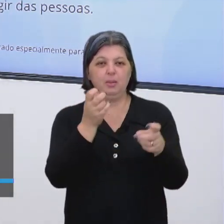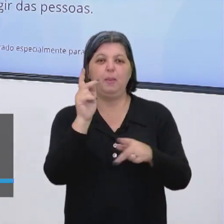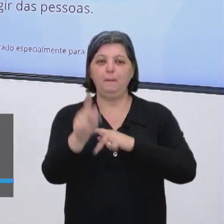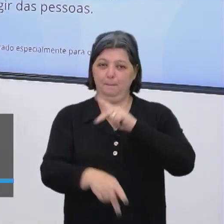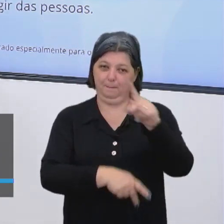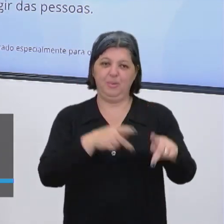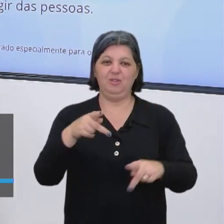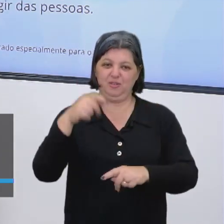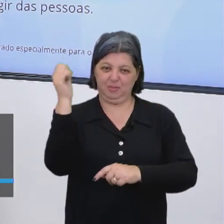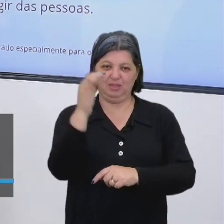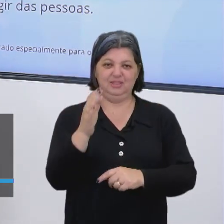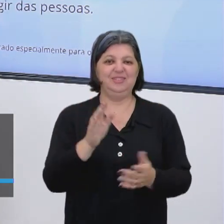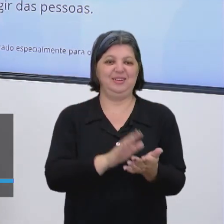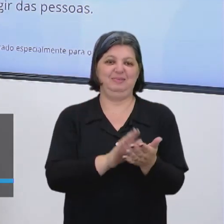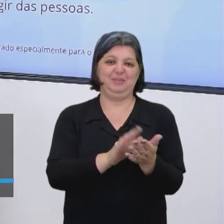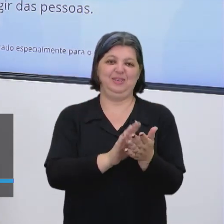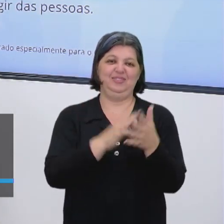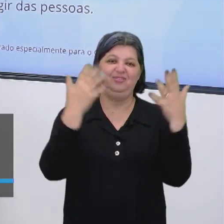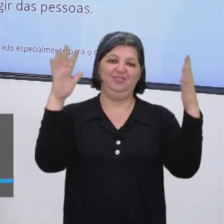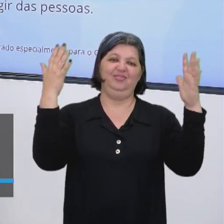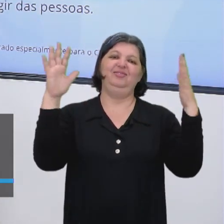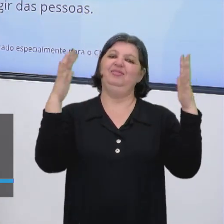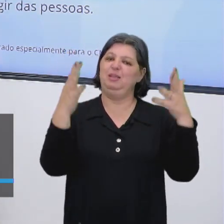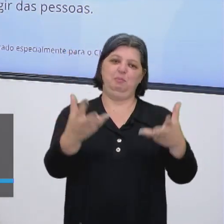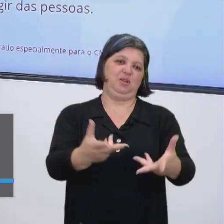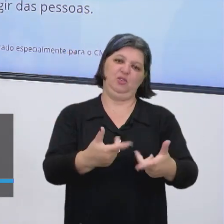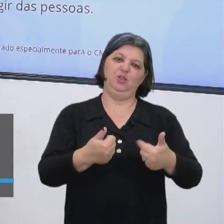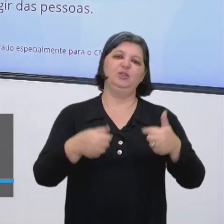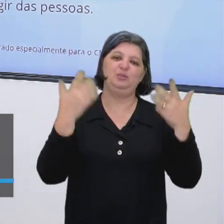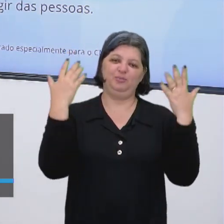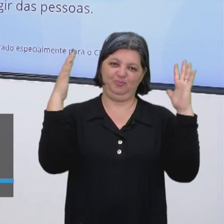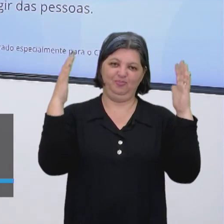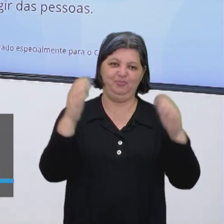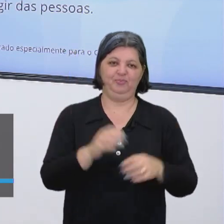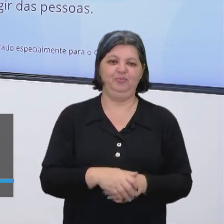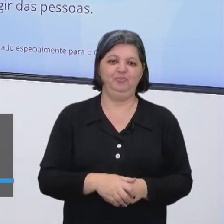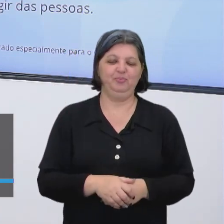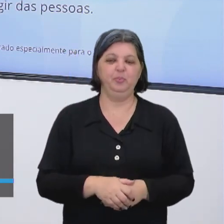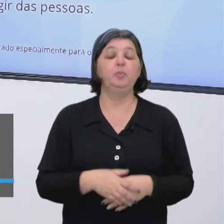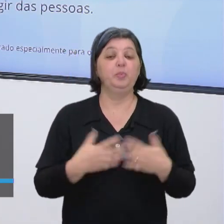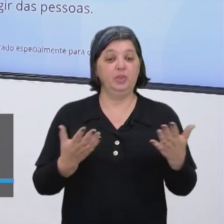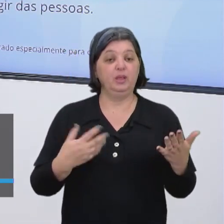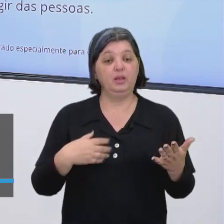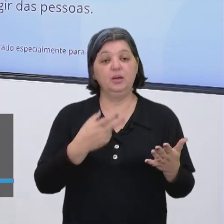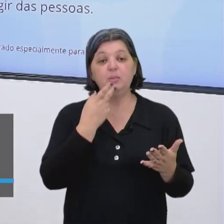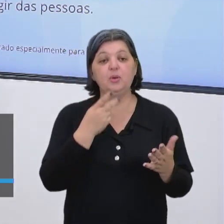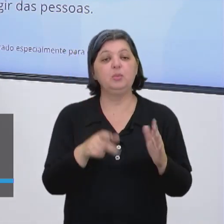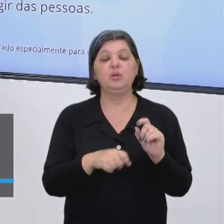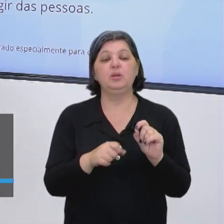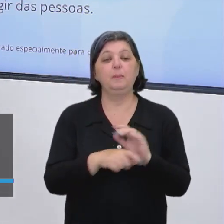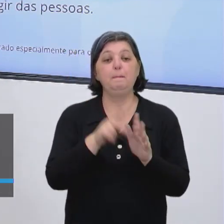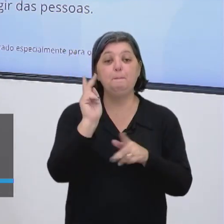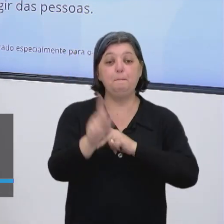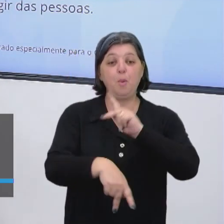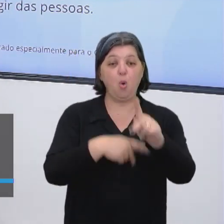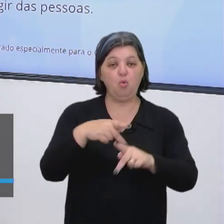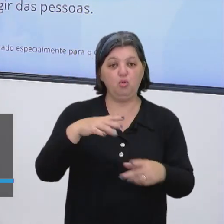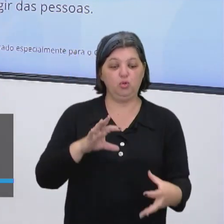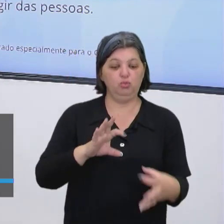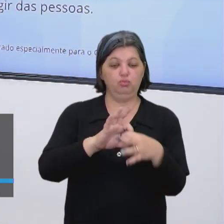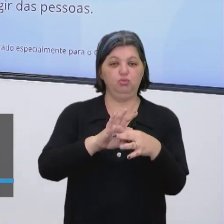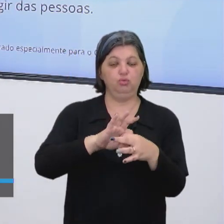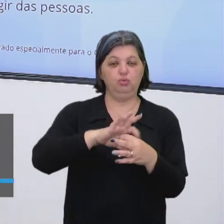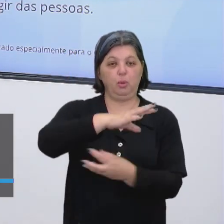isso mesmo, aplaudam o Ricardinho. Ricardinho maravilhoso, né? Ricardinho trouxe essa ideia de que esse povo todo junto,